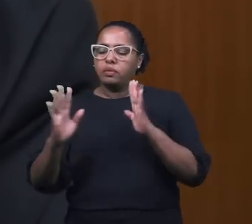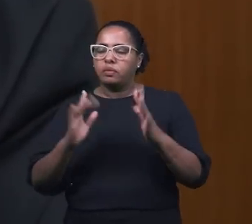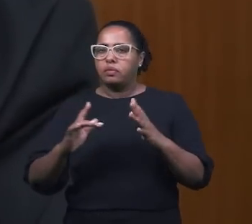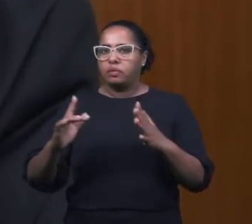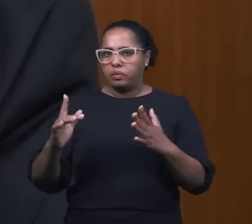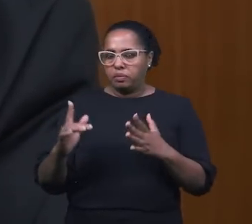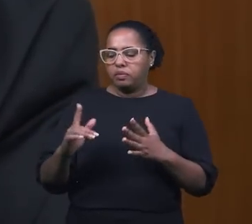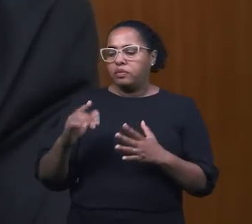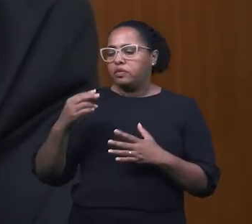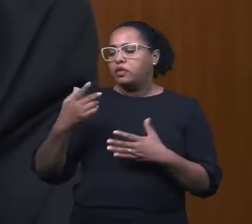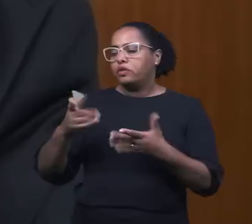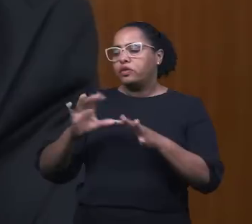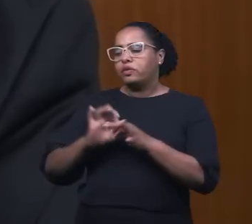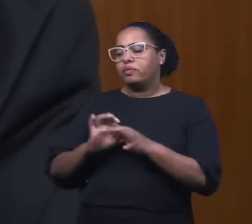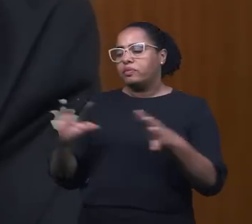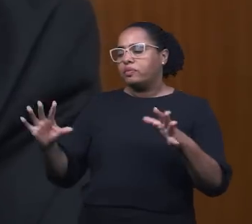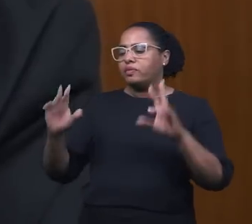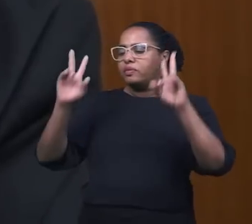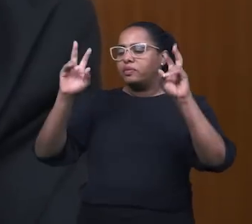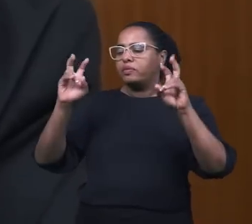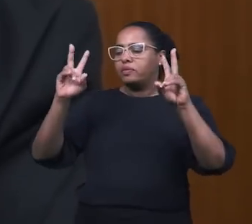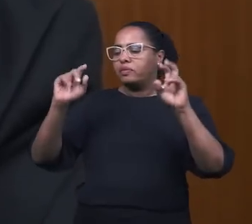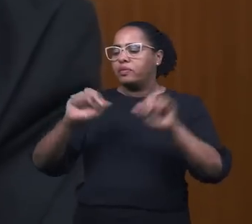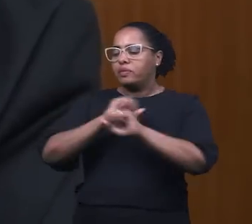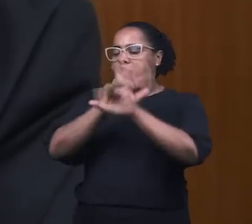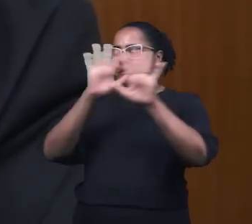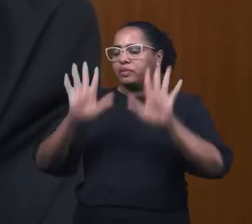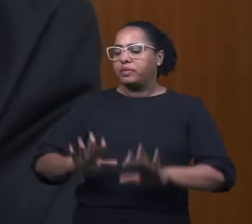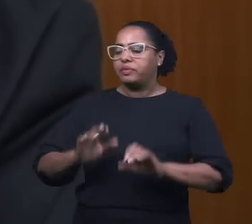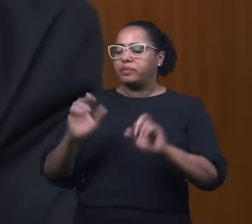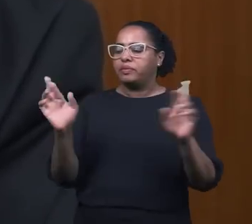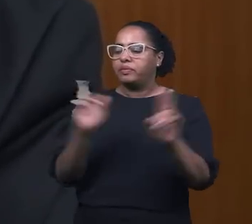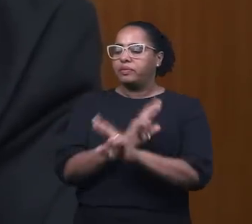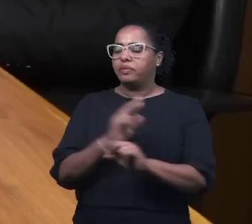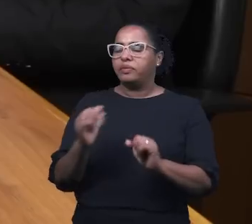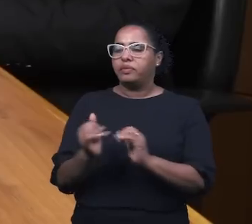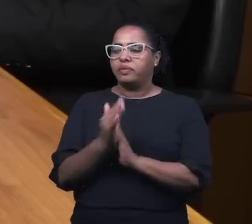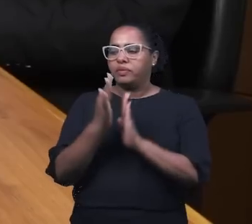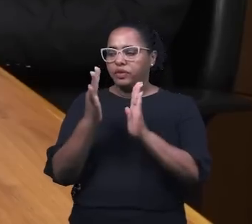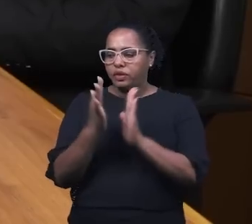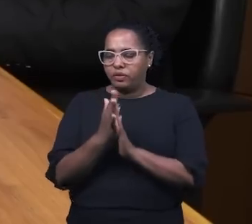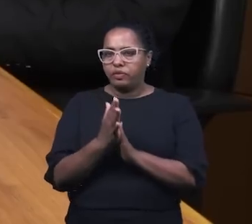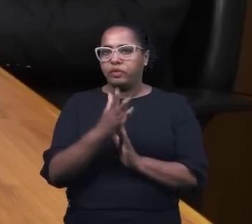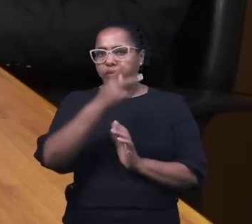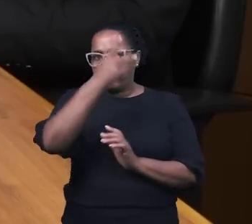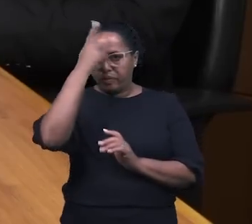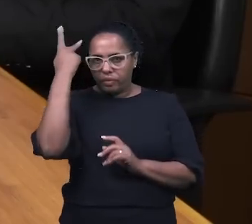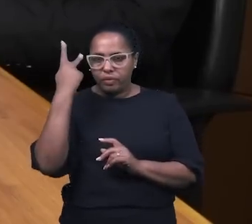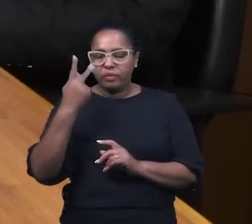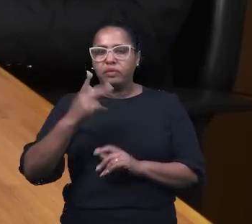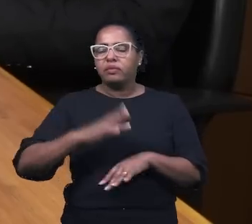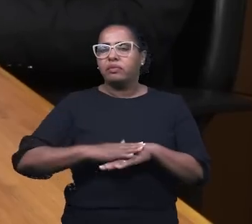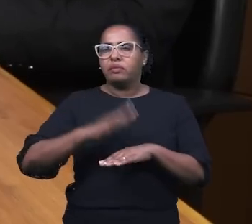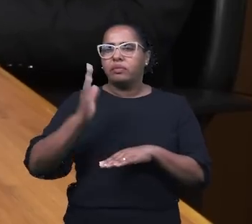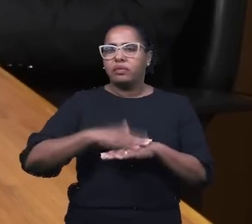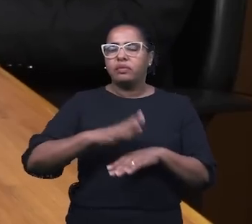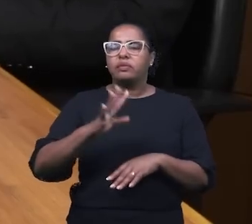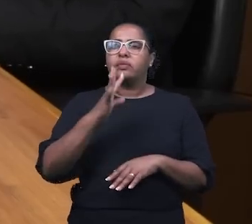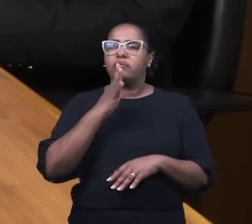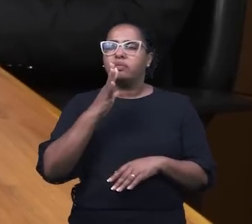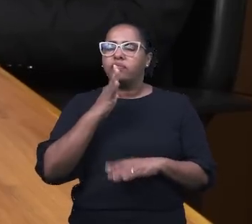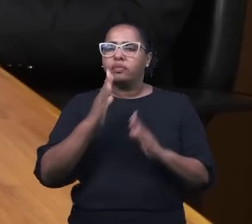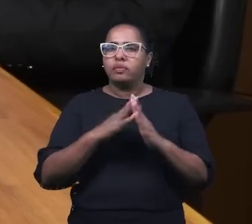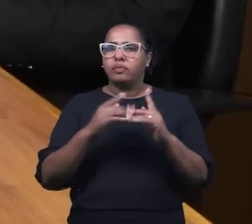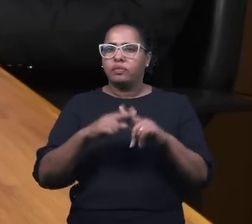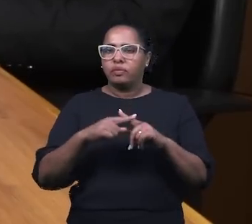nos concedeu aqui de trazer esses assuntos esclarecedores acerca do louvor. Aliás, as pessoas cada vez mais que conhecem